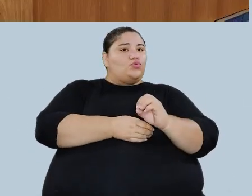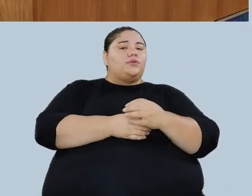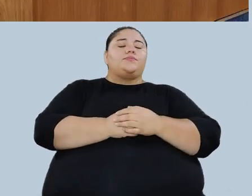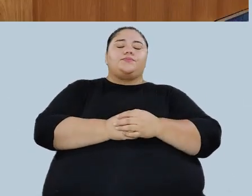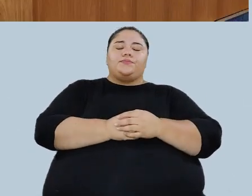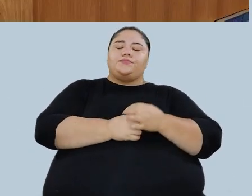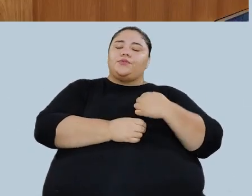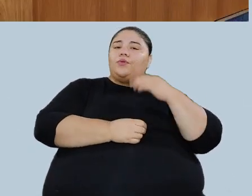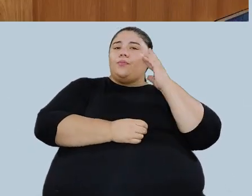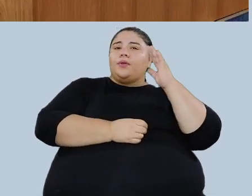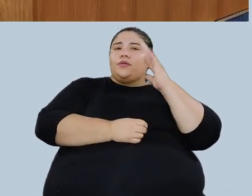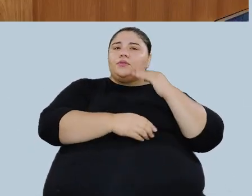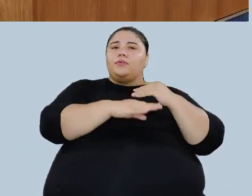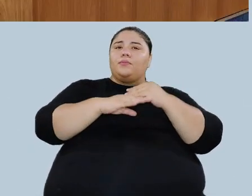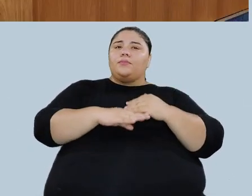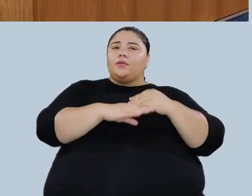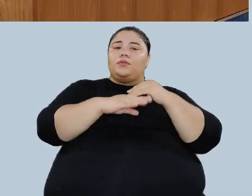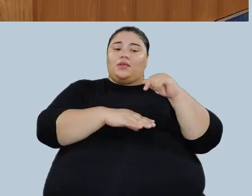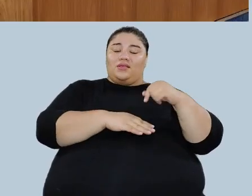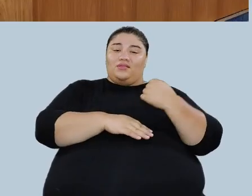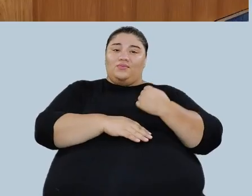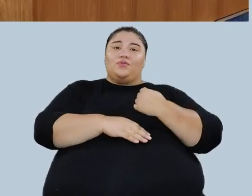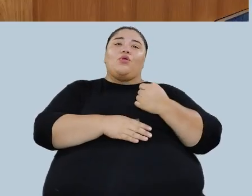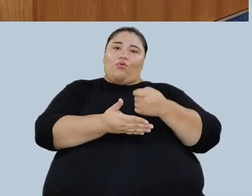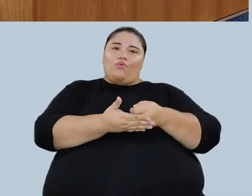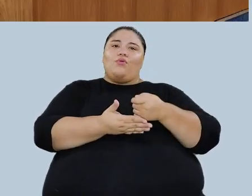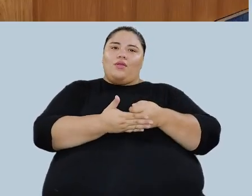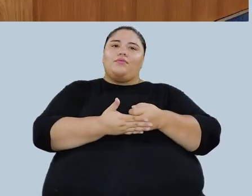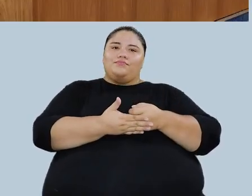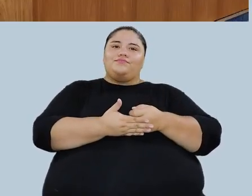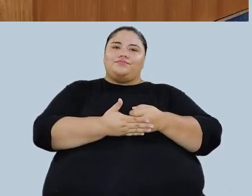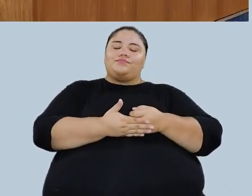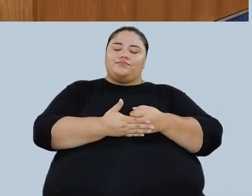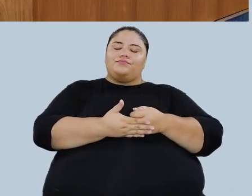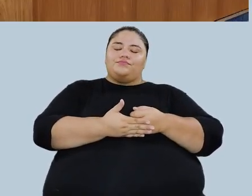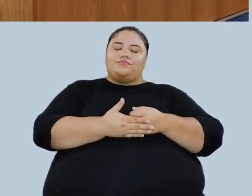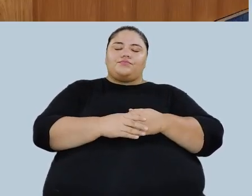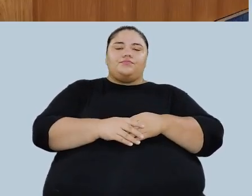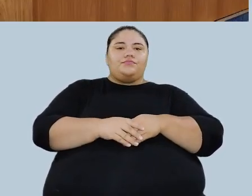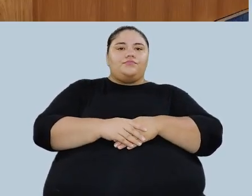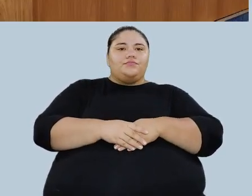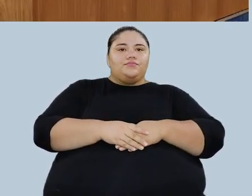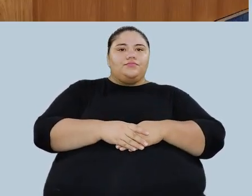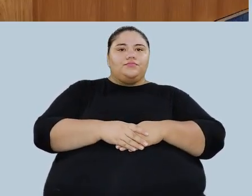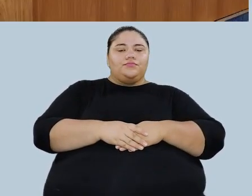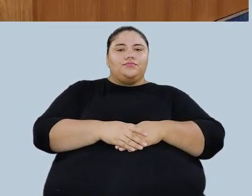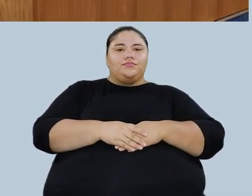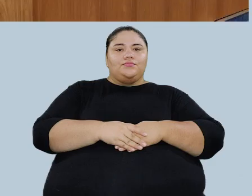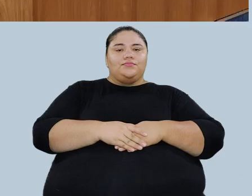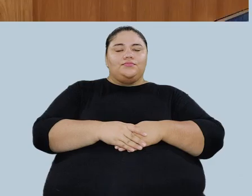Então, eu imagino que com esses padrões, esse algoritmo conseguirá atender essa sofisticação.